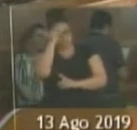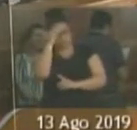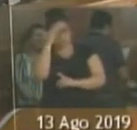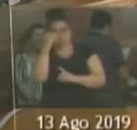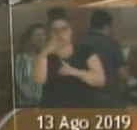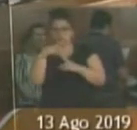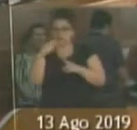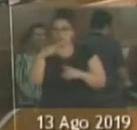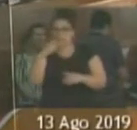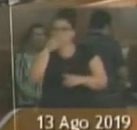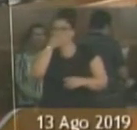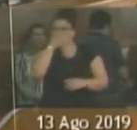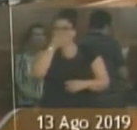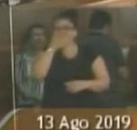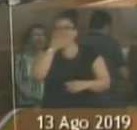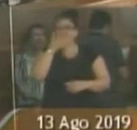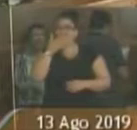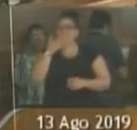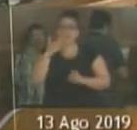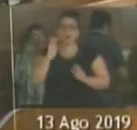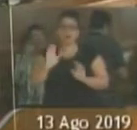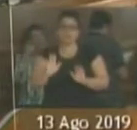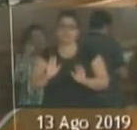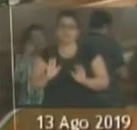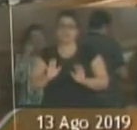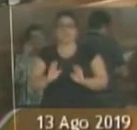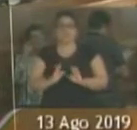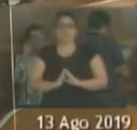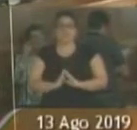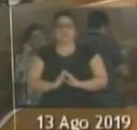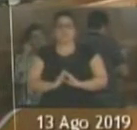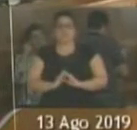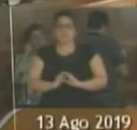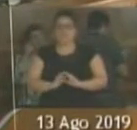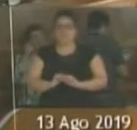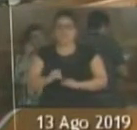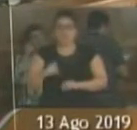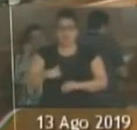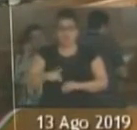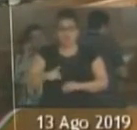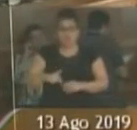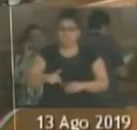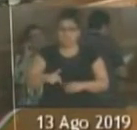a sua fala, porém, esta casa